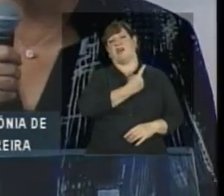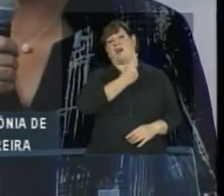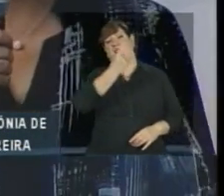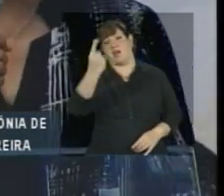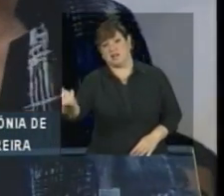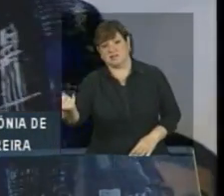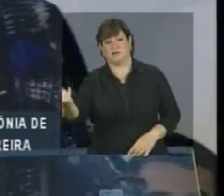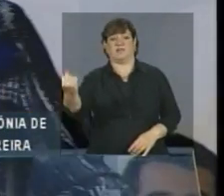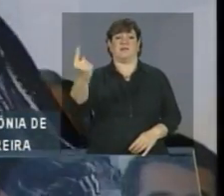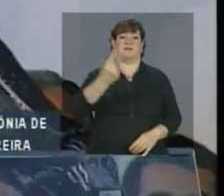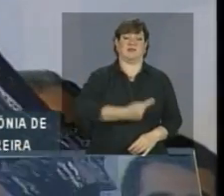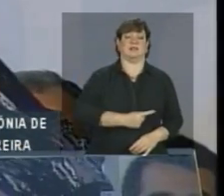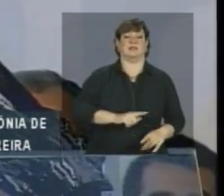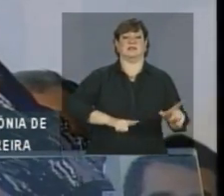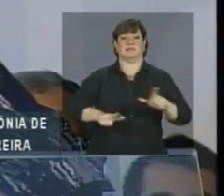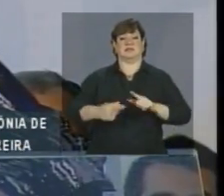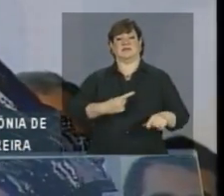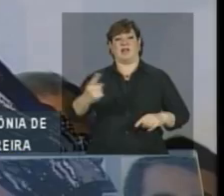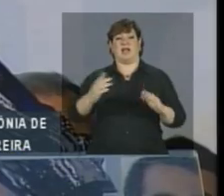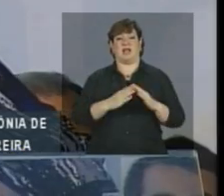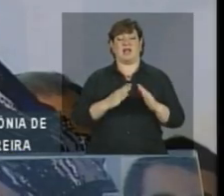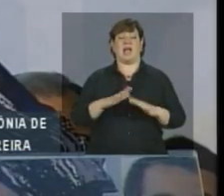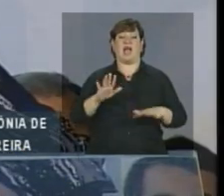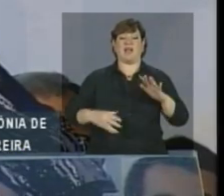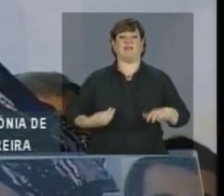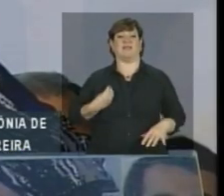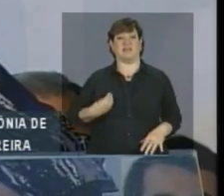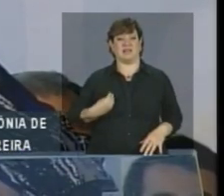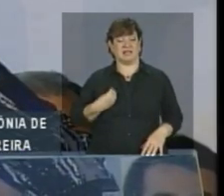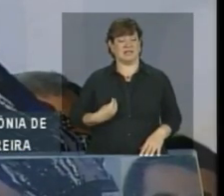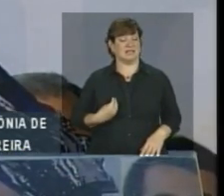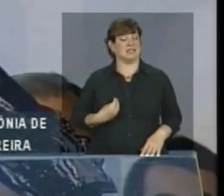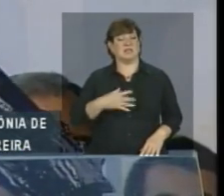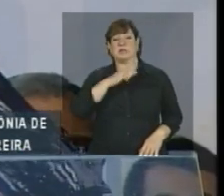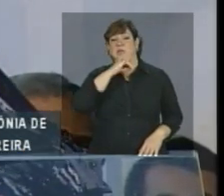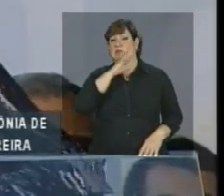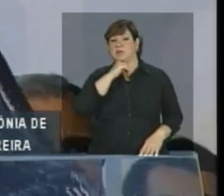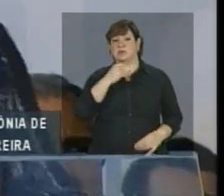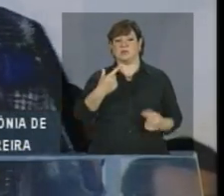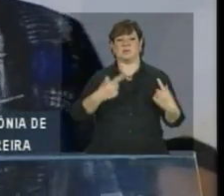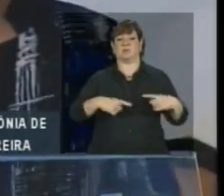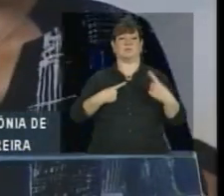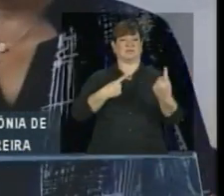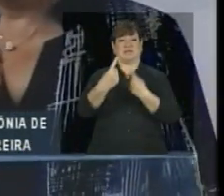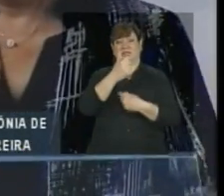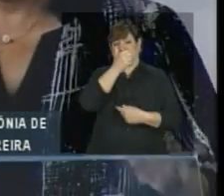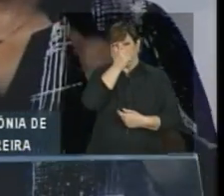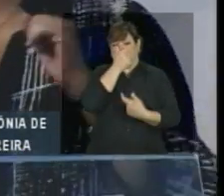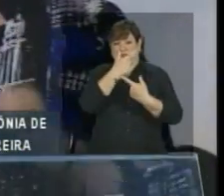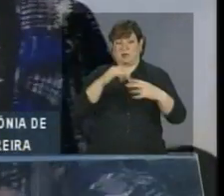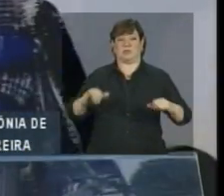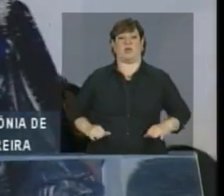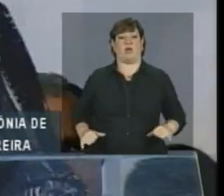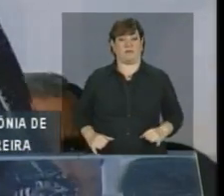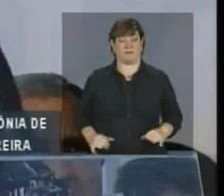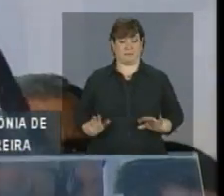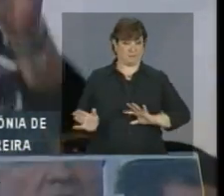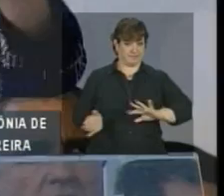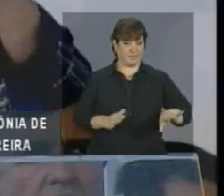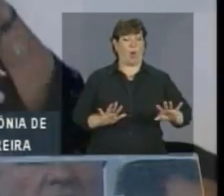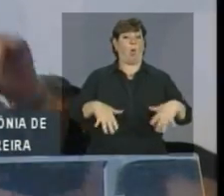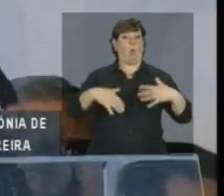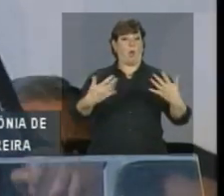deslocamento e, muitas vezes, vivem em condições precárias nesses meios de transporte. Quando o Brasil